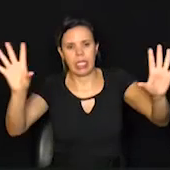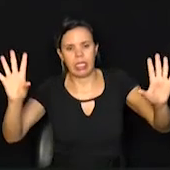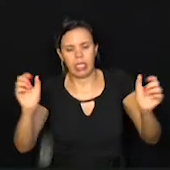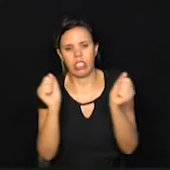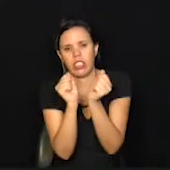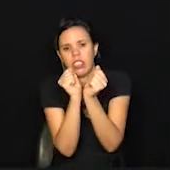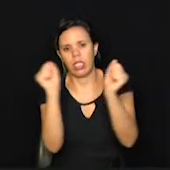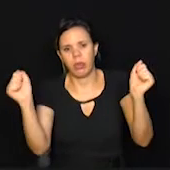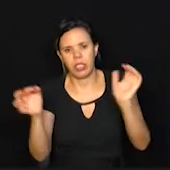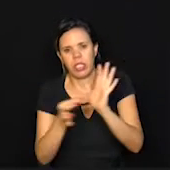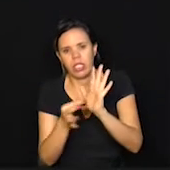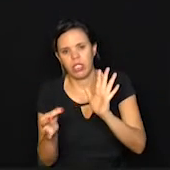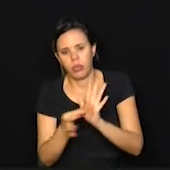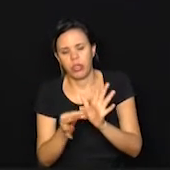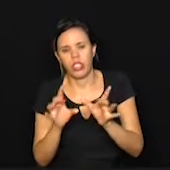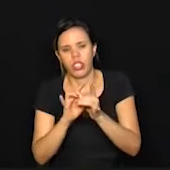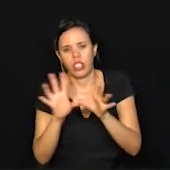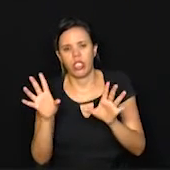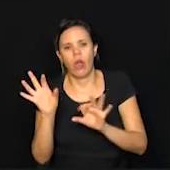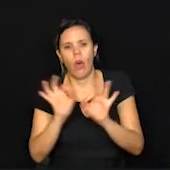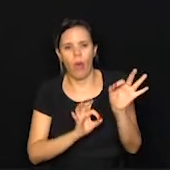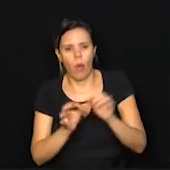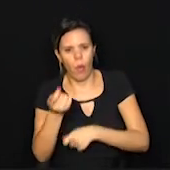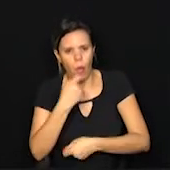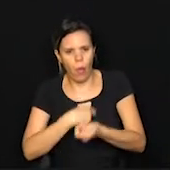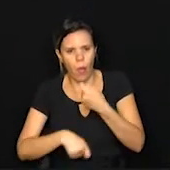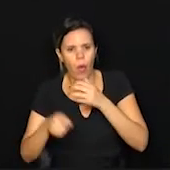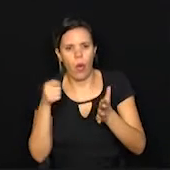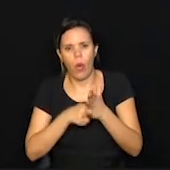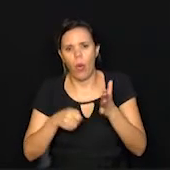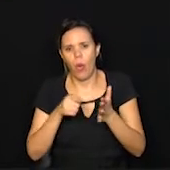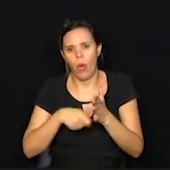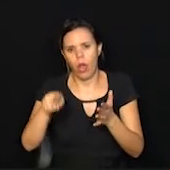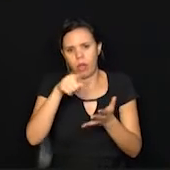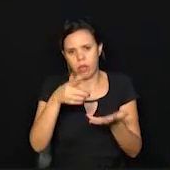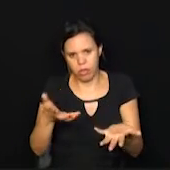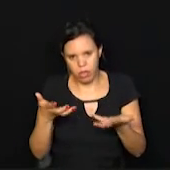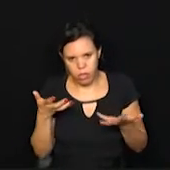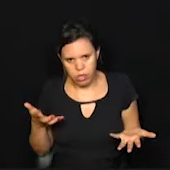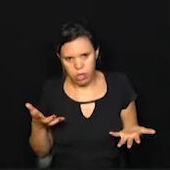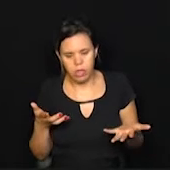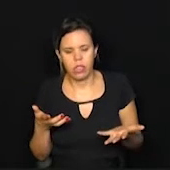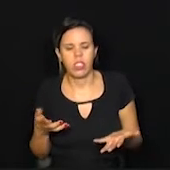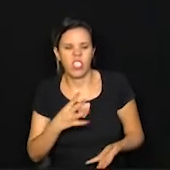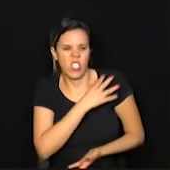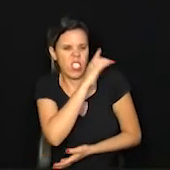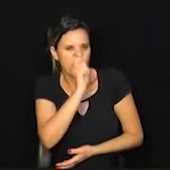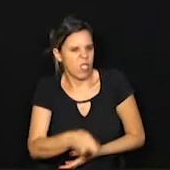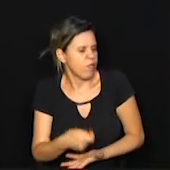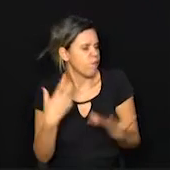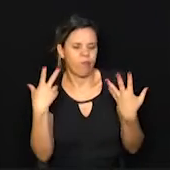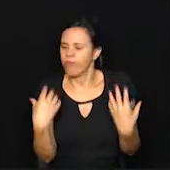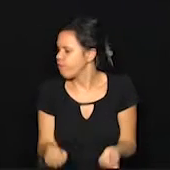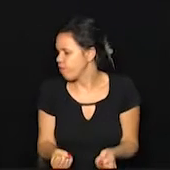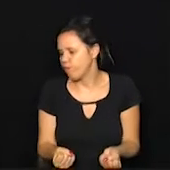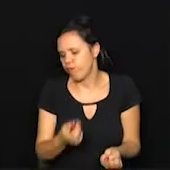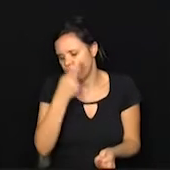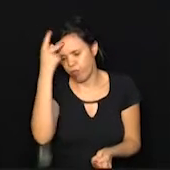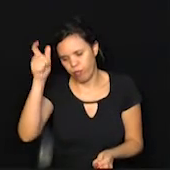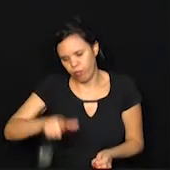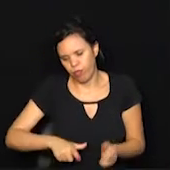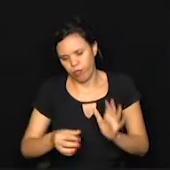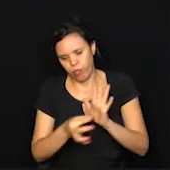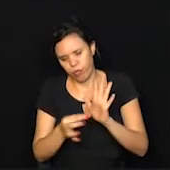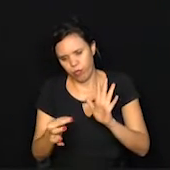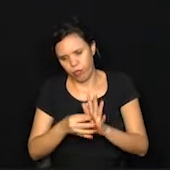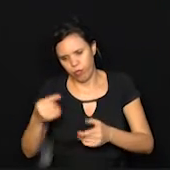liberdade de opinião liberdade de organização Liberdade lutar pelo que você quer uma ditadura inaceitável para o cara que tem uma